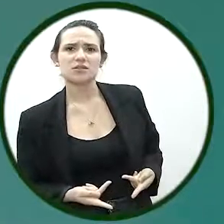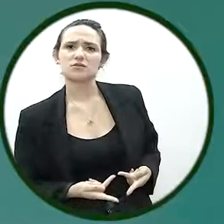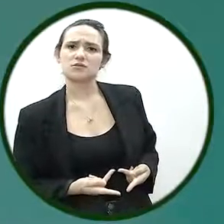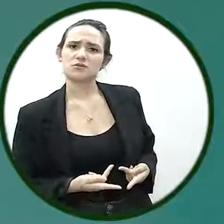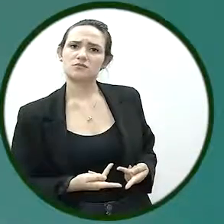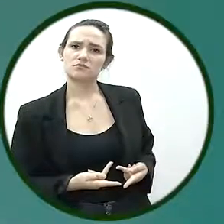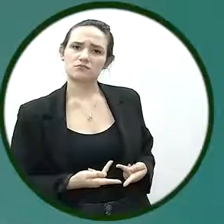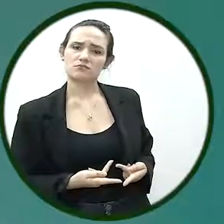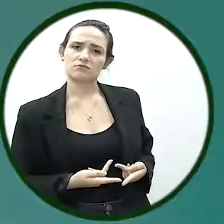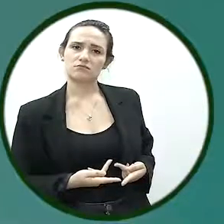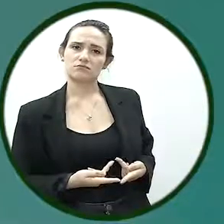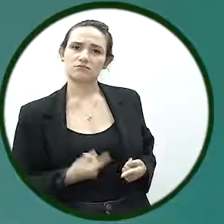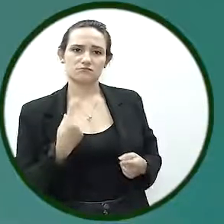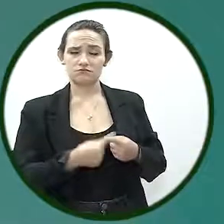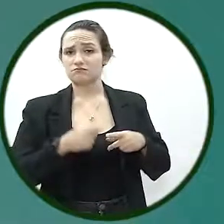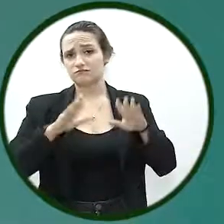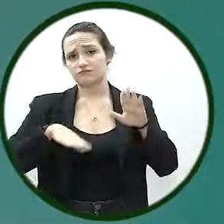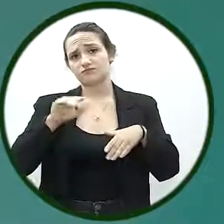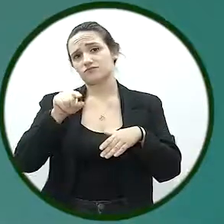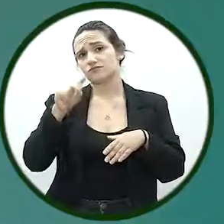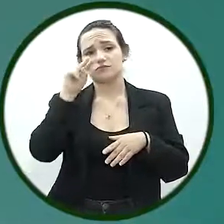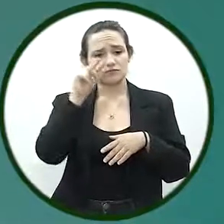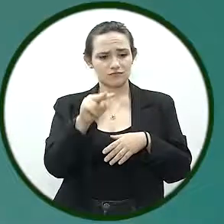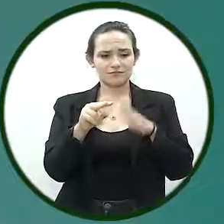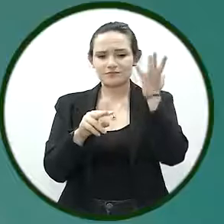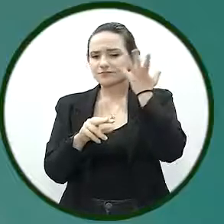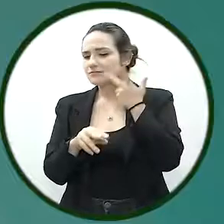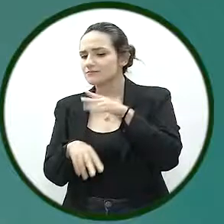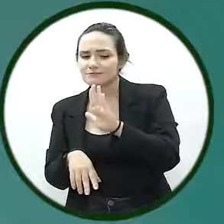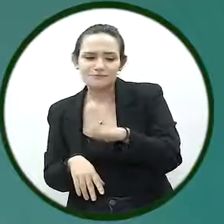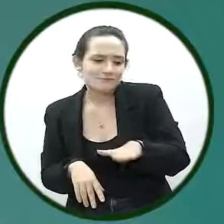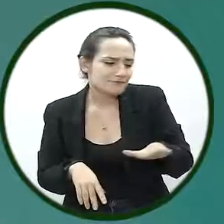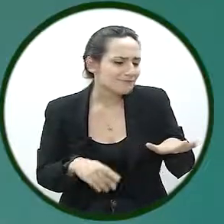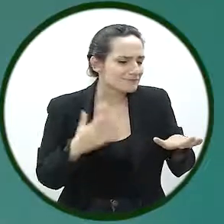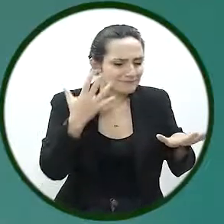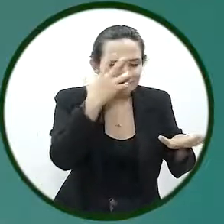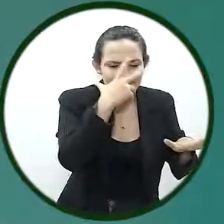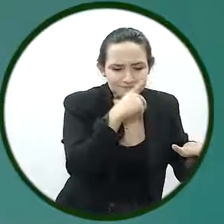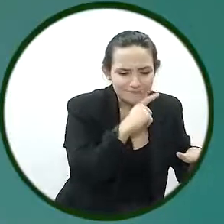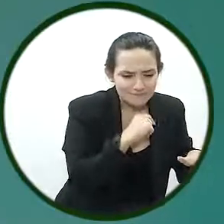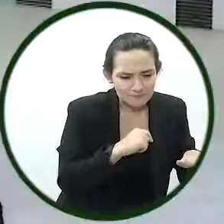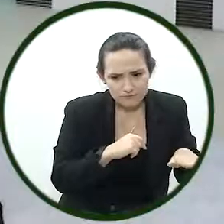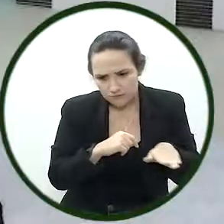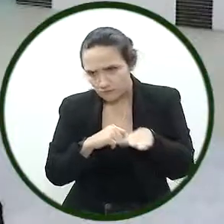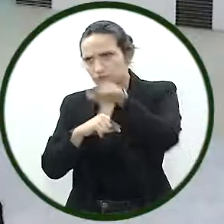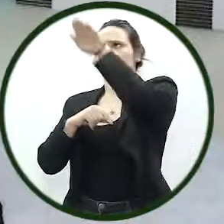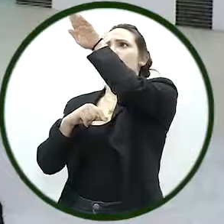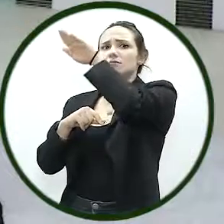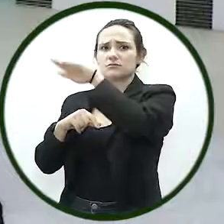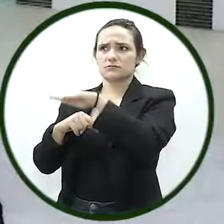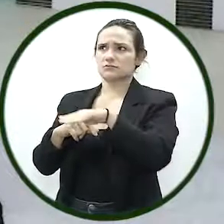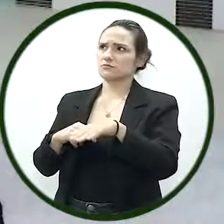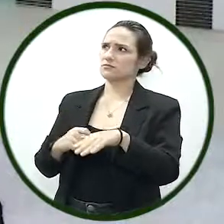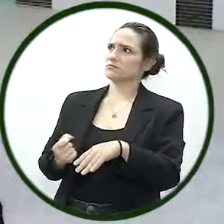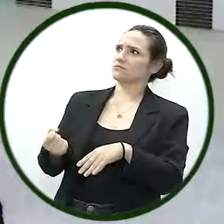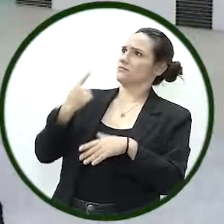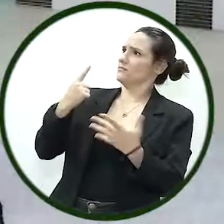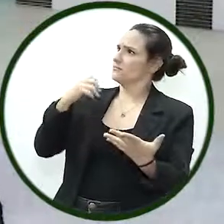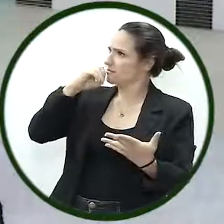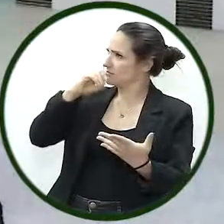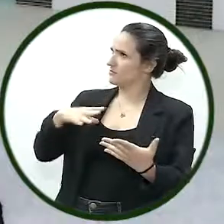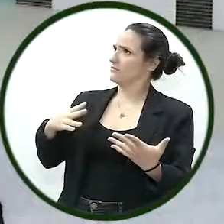você olha uma criança, é uma coisa linda, né, nasce e de repente se torna aquele adulto, né. É o reflexo da inocência.